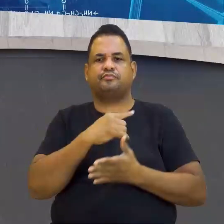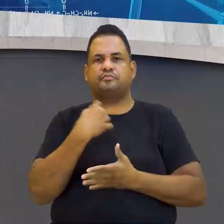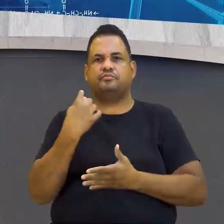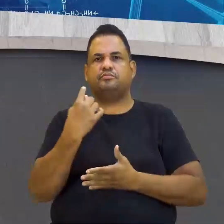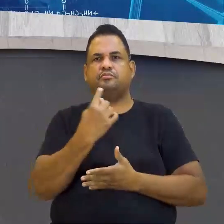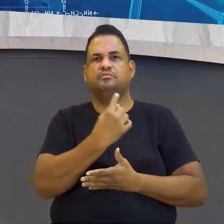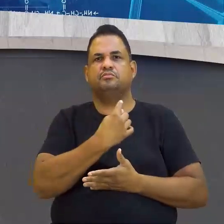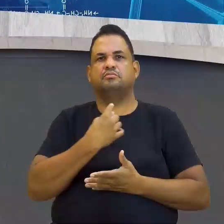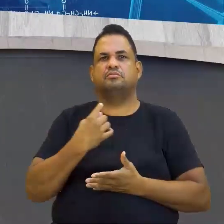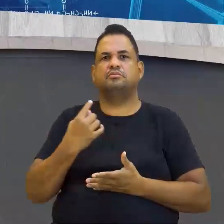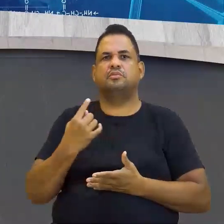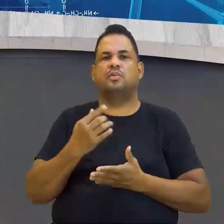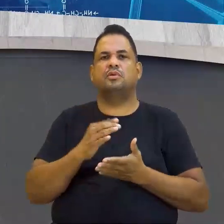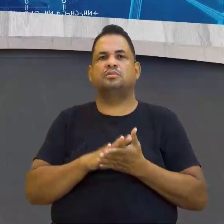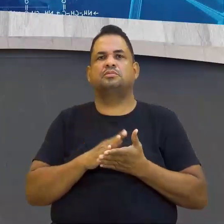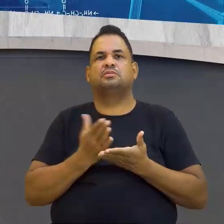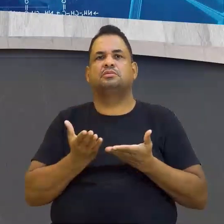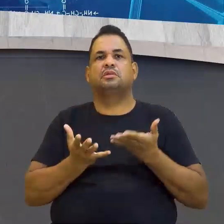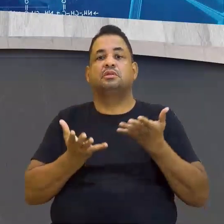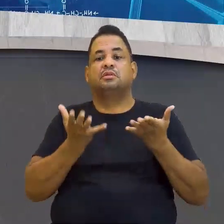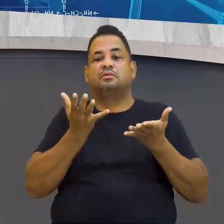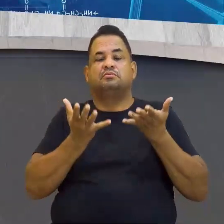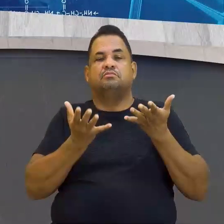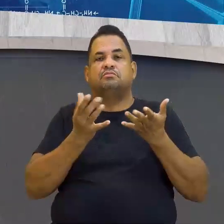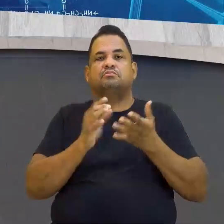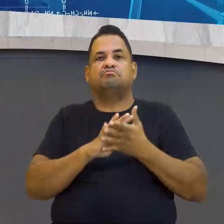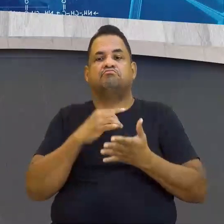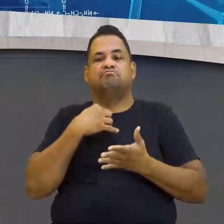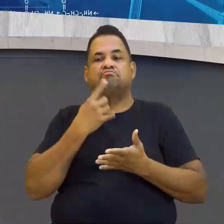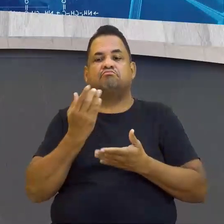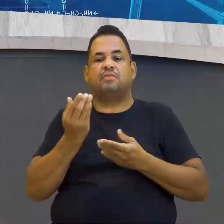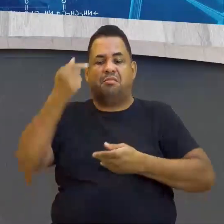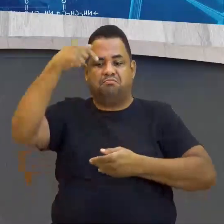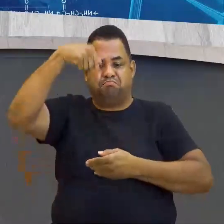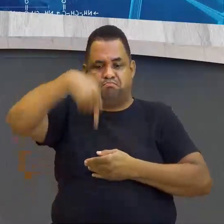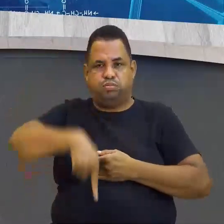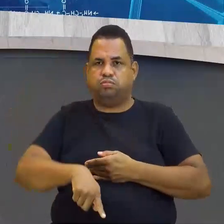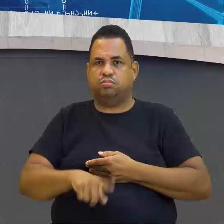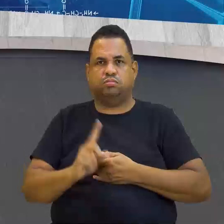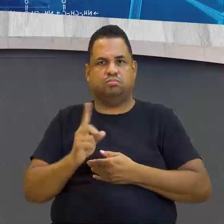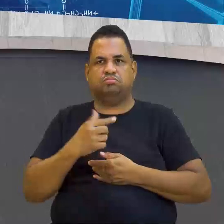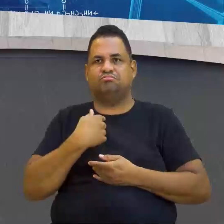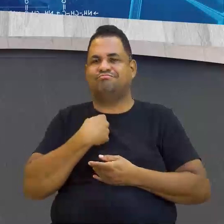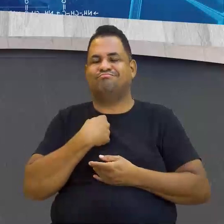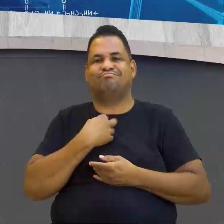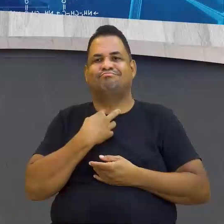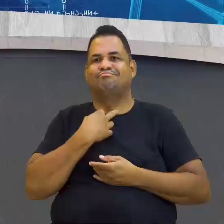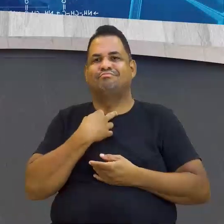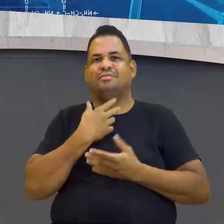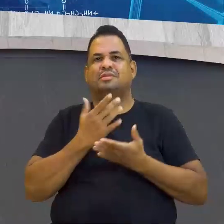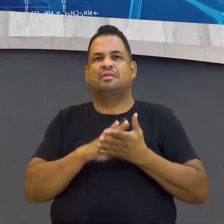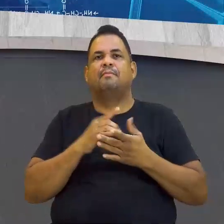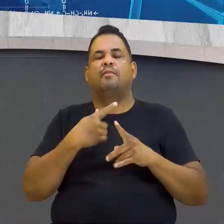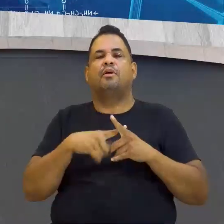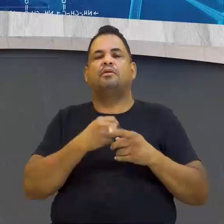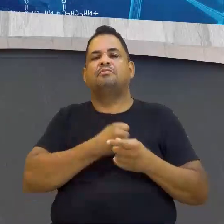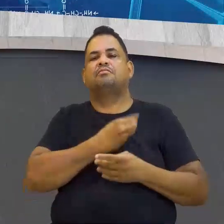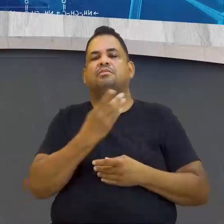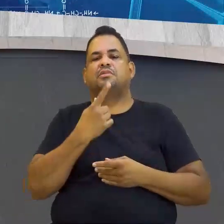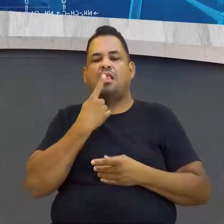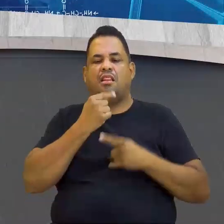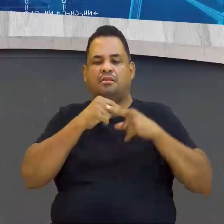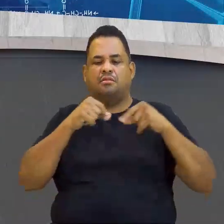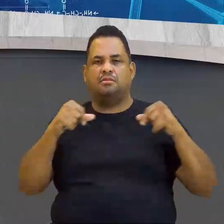basicamente, basicamente impossível da gente afundar. Por quê? Devido à grande quantidade de sal,